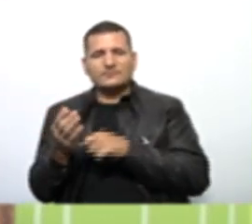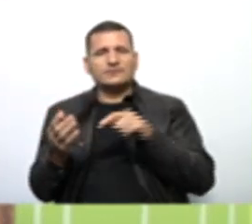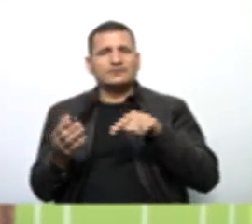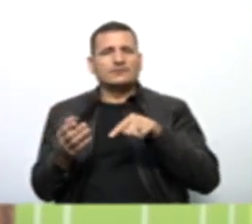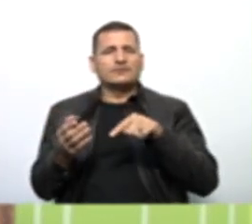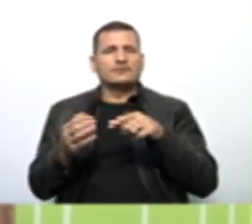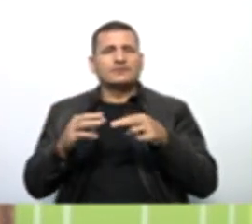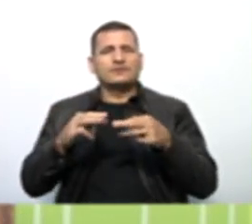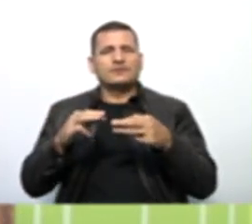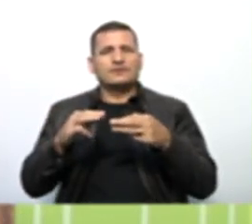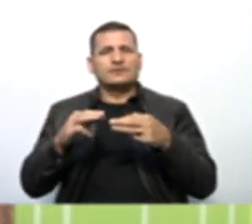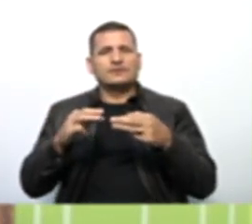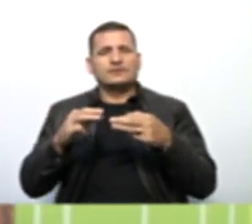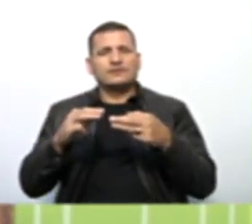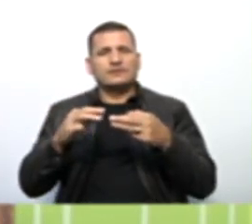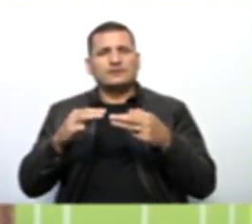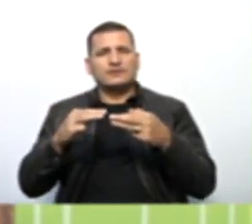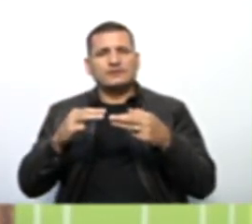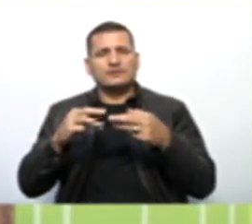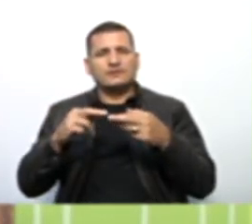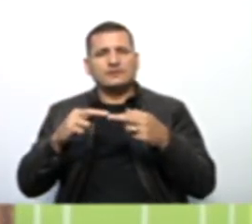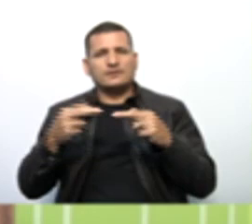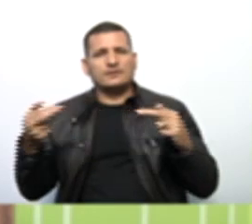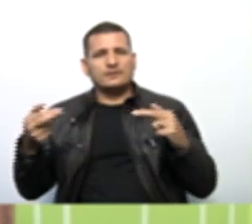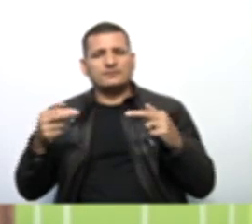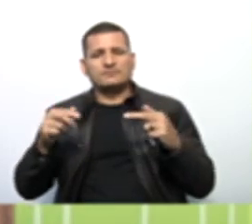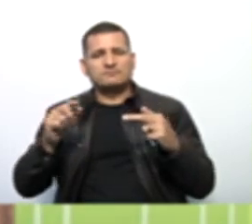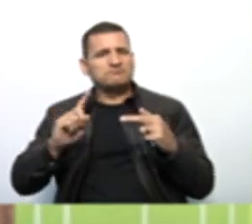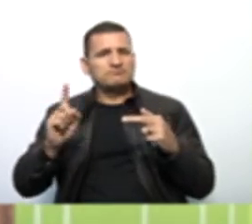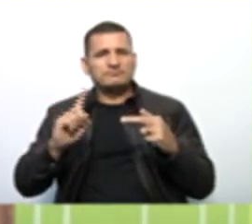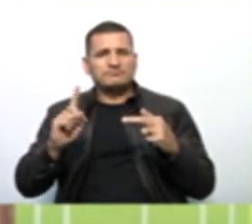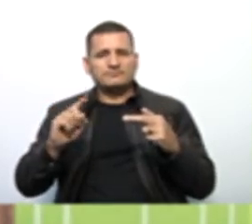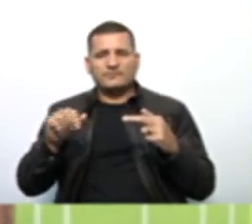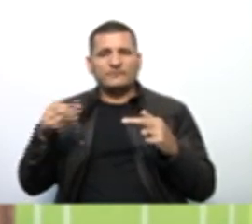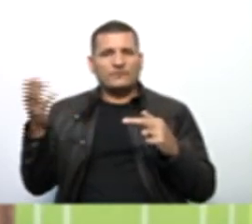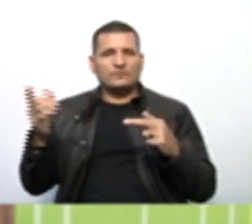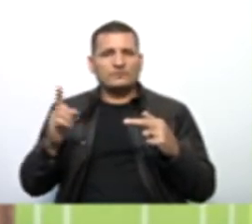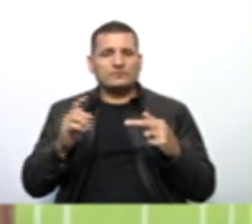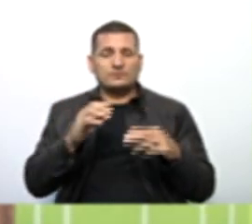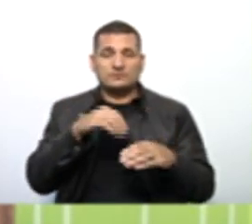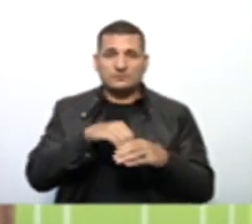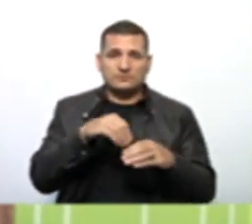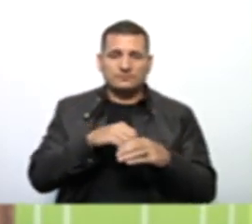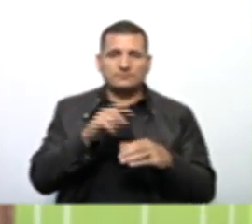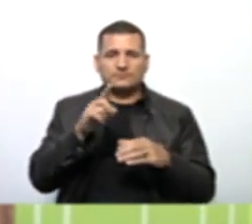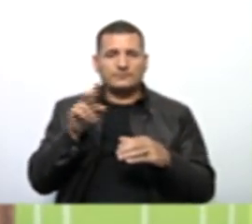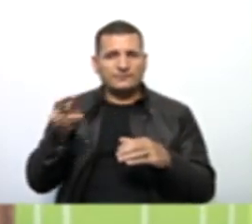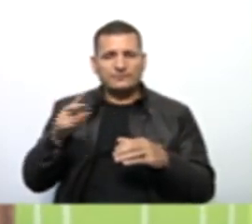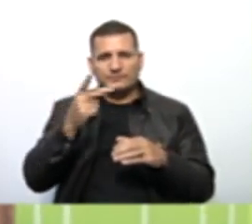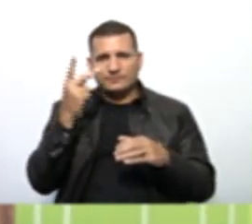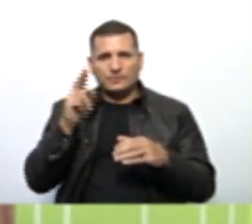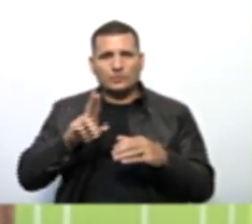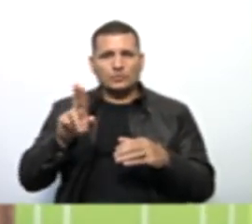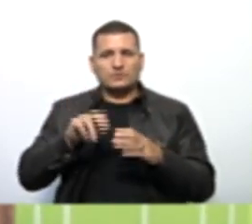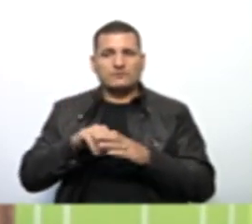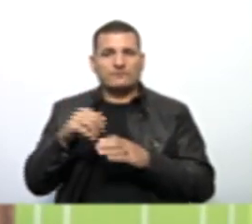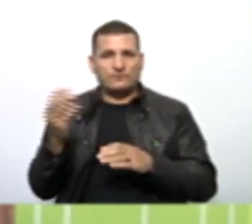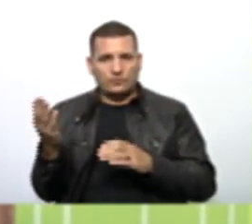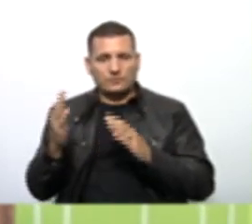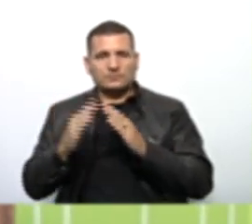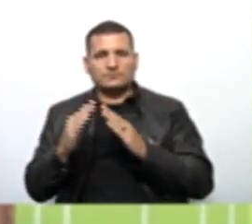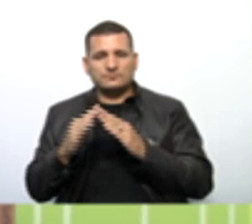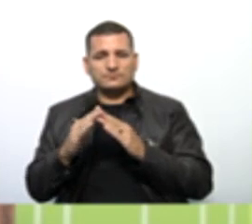usar em ambiente interno então se você utiliza houve qualquer pessoa utilizando o ambiente externo a qualquer